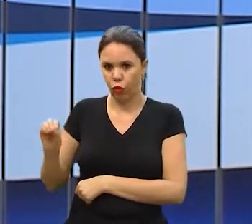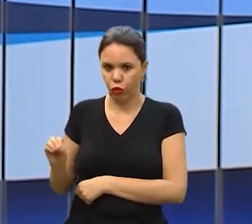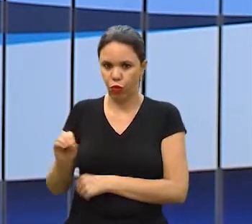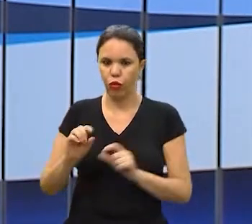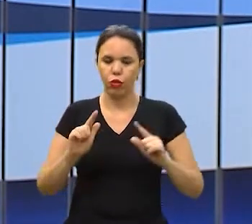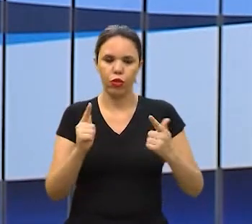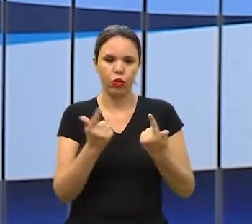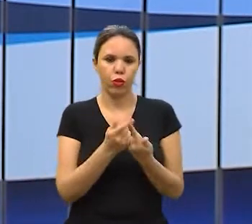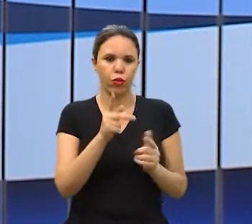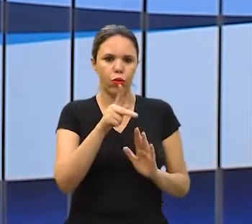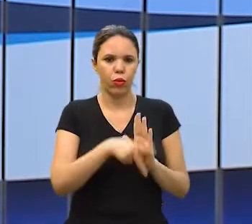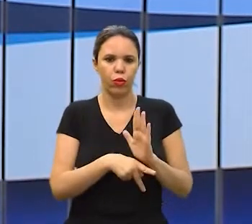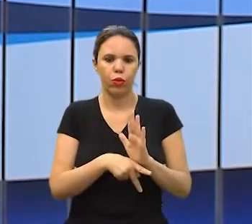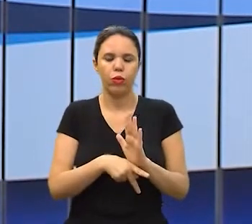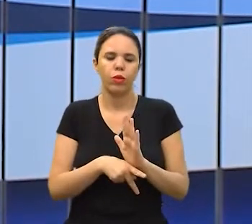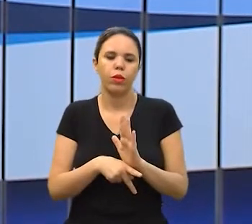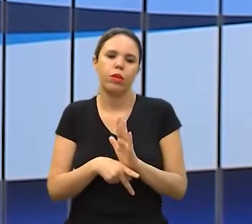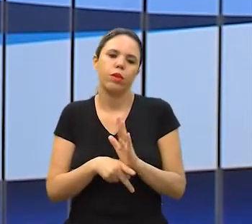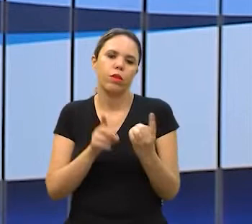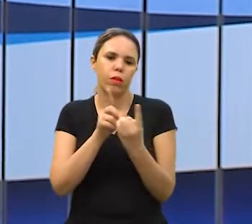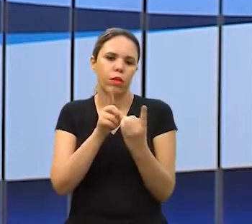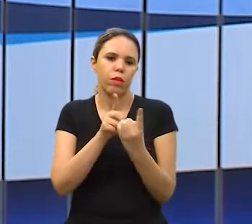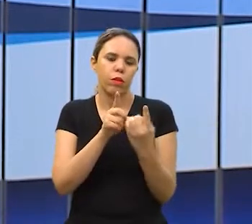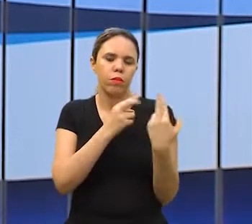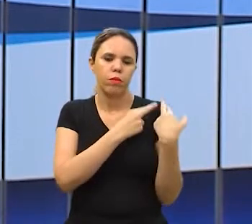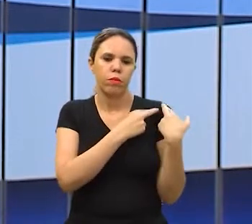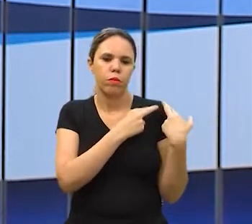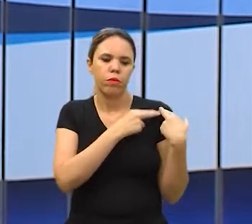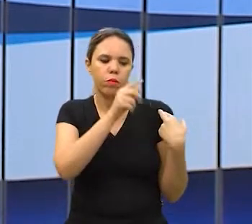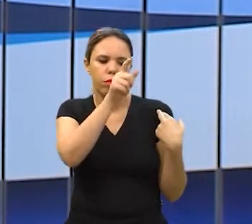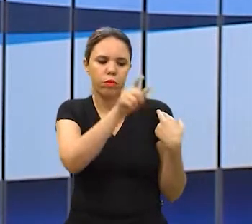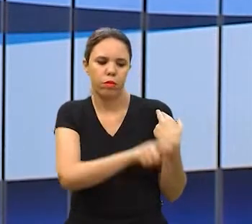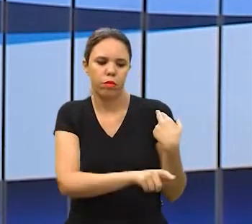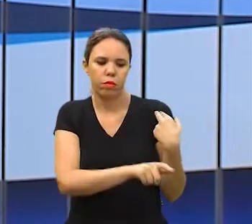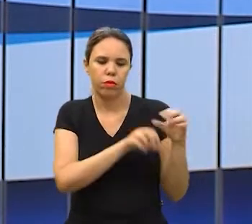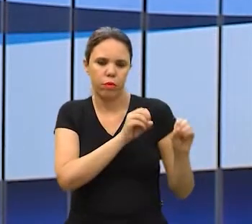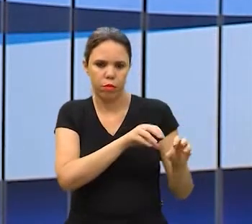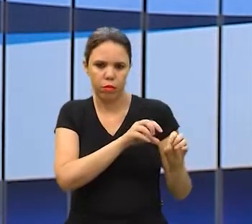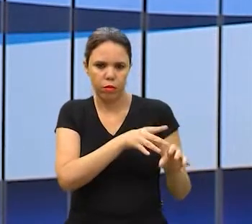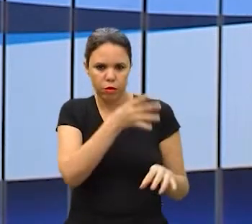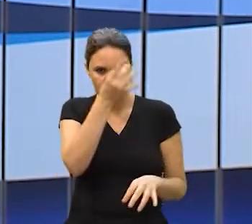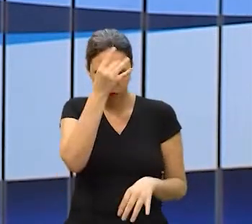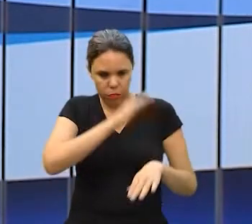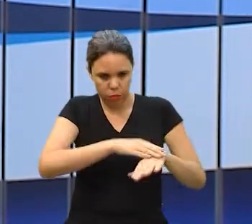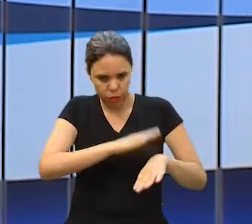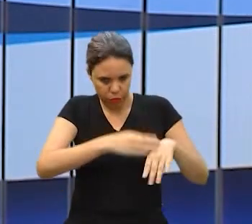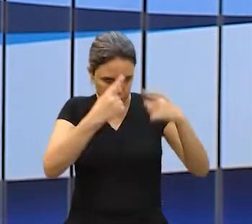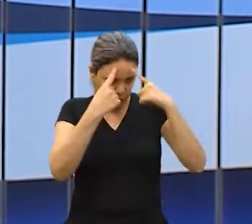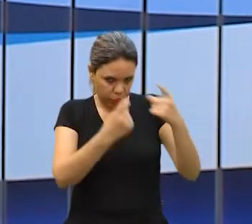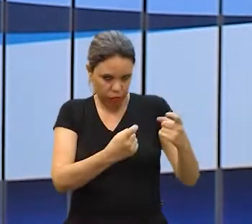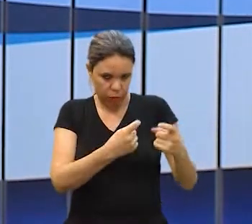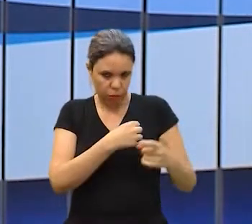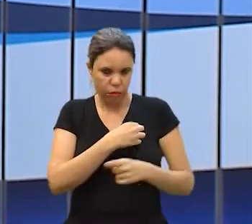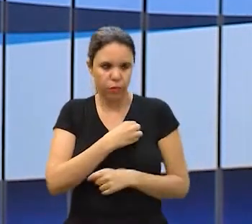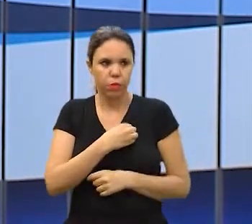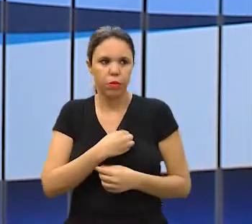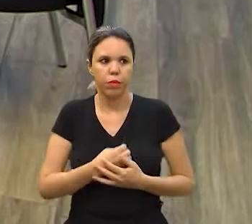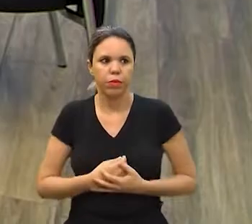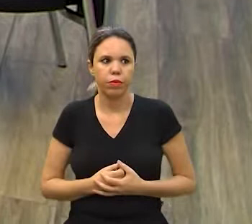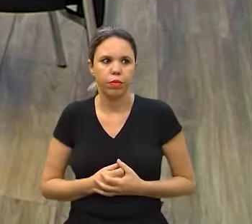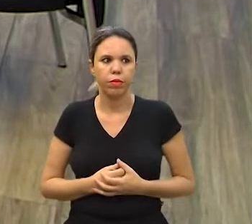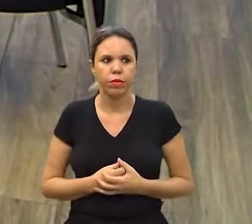que é gestor do projeto SERAV, Serviço de Responsabilização e Reeducação ao Autor de